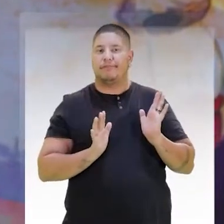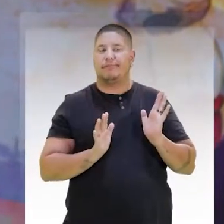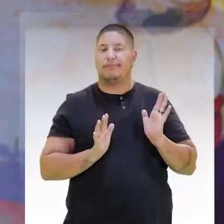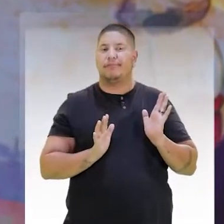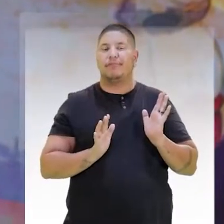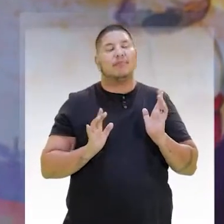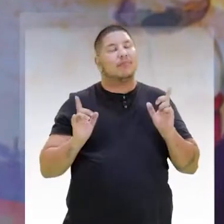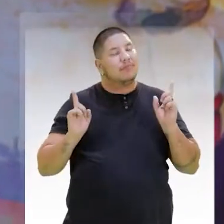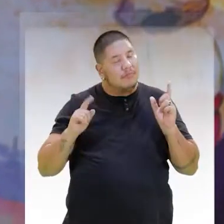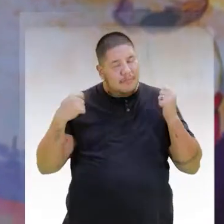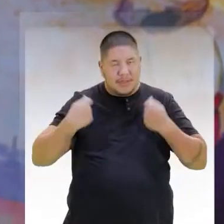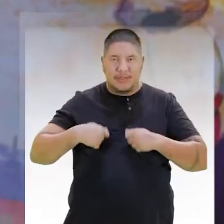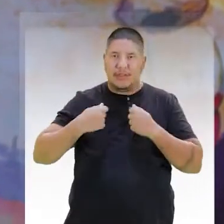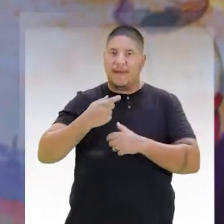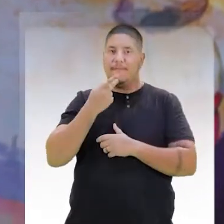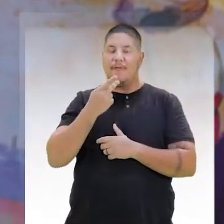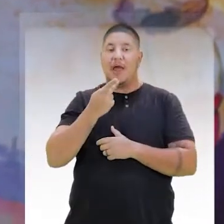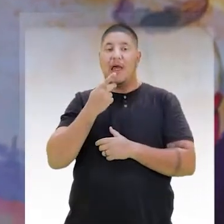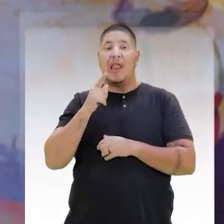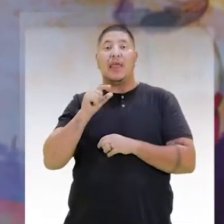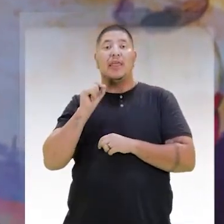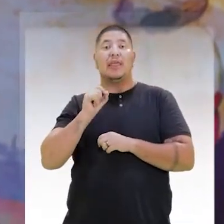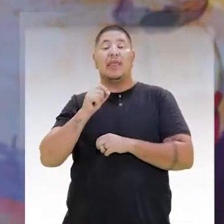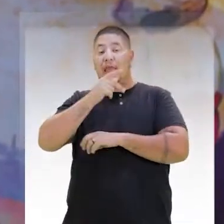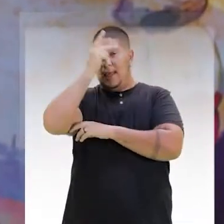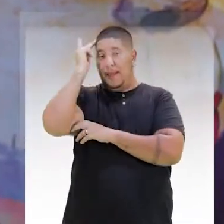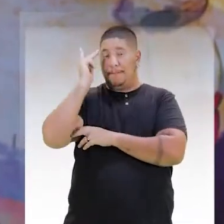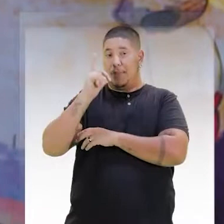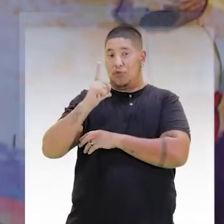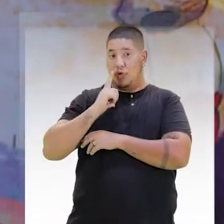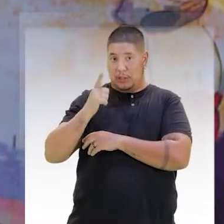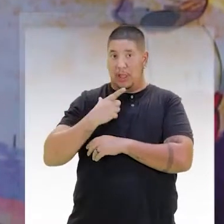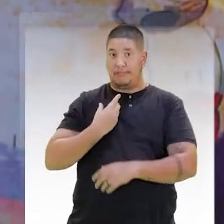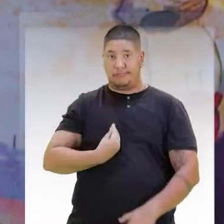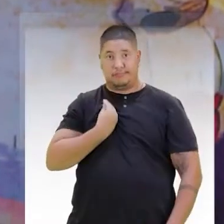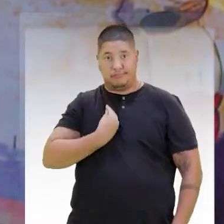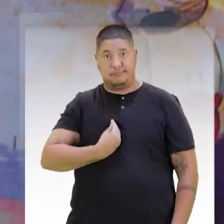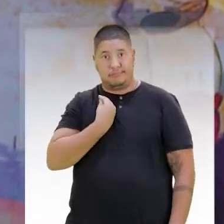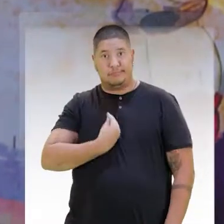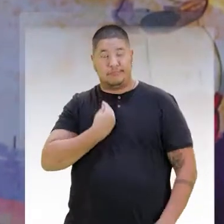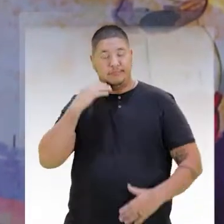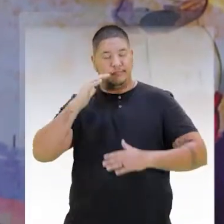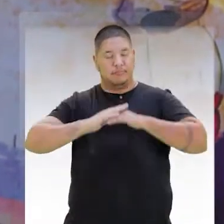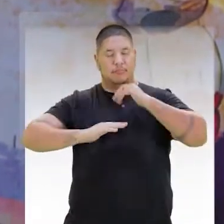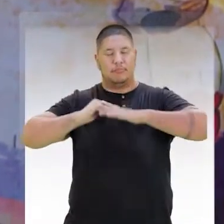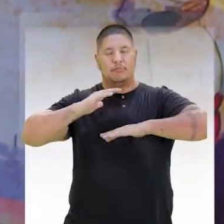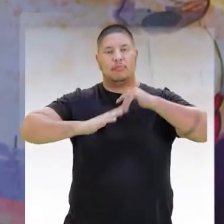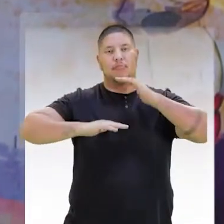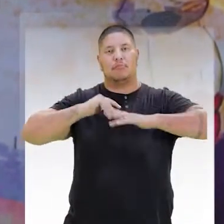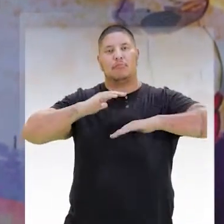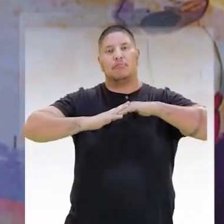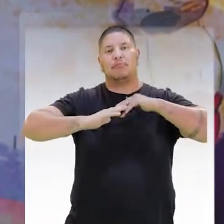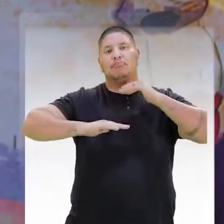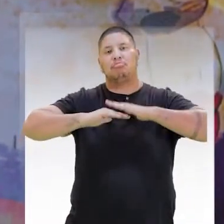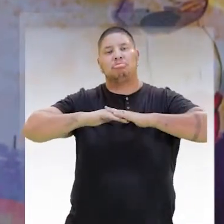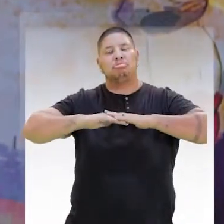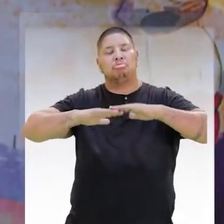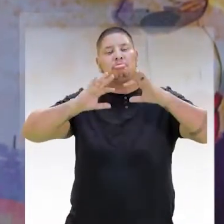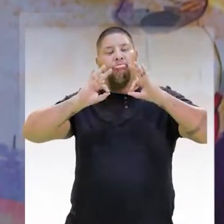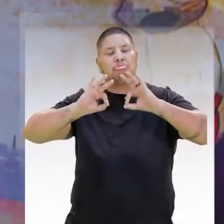reserva, né? Nós temos que falar que essas pessoas estarão exercendo suas atividades,